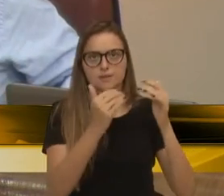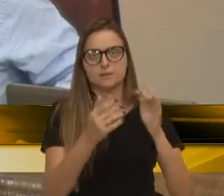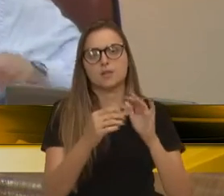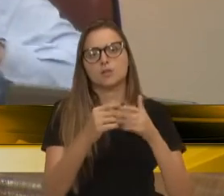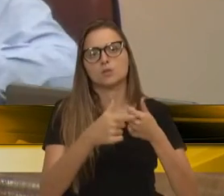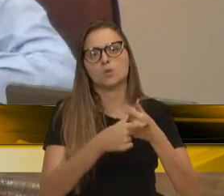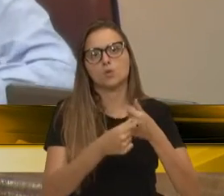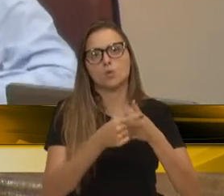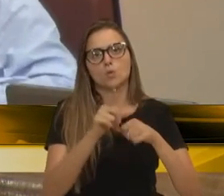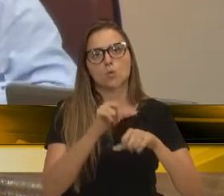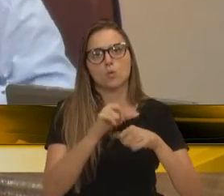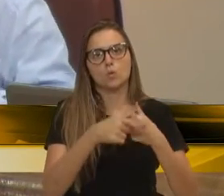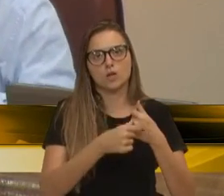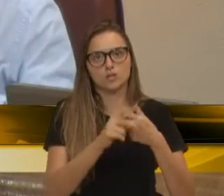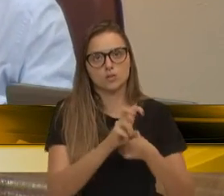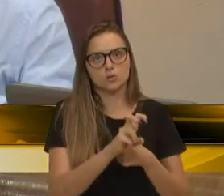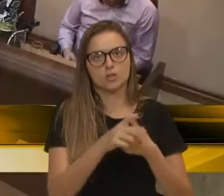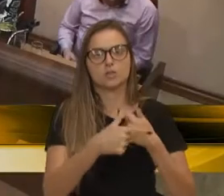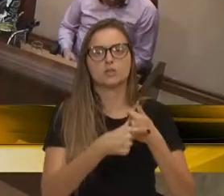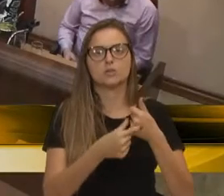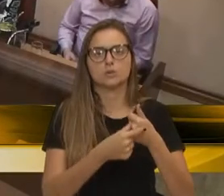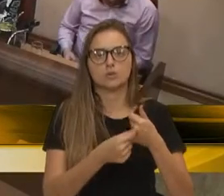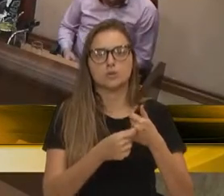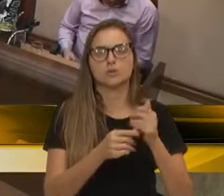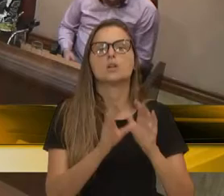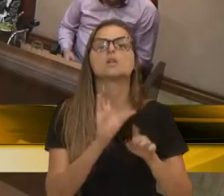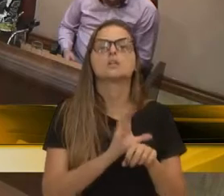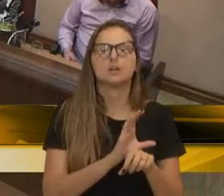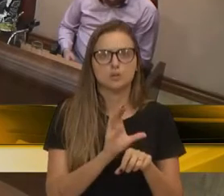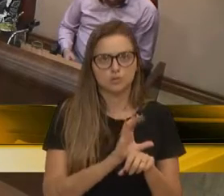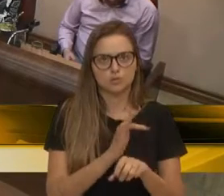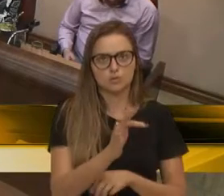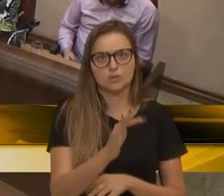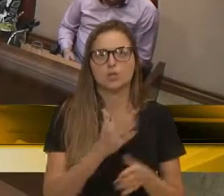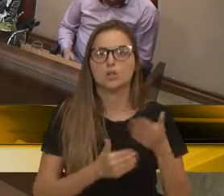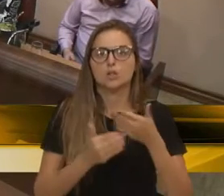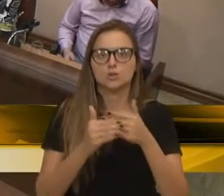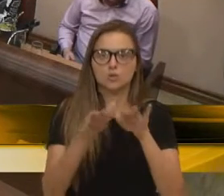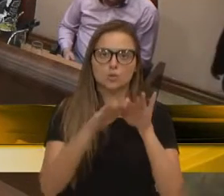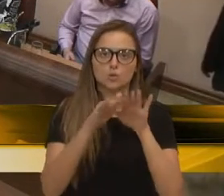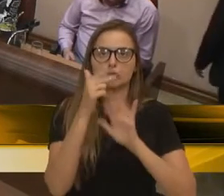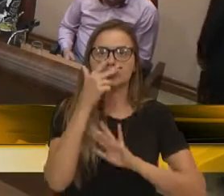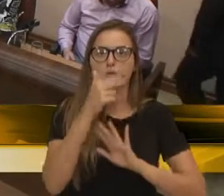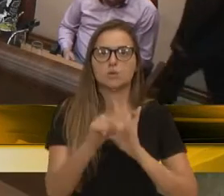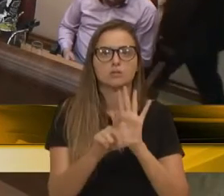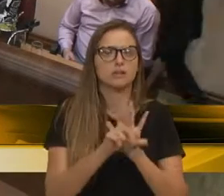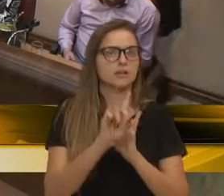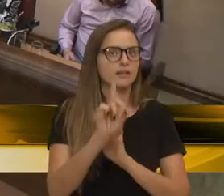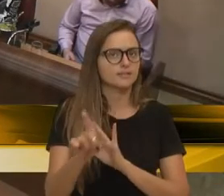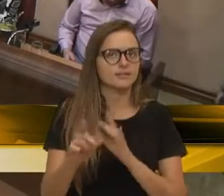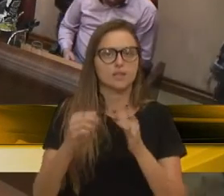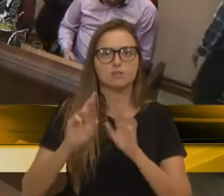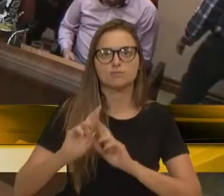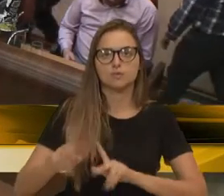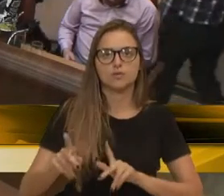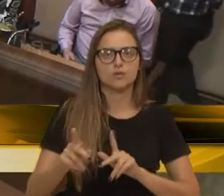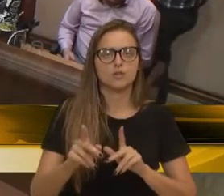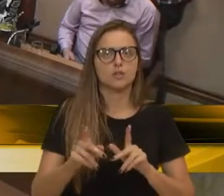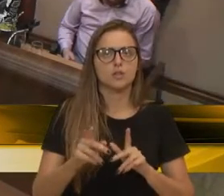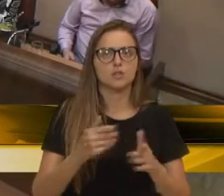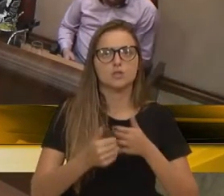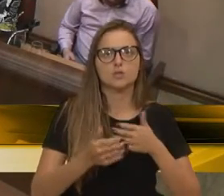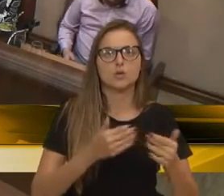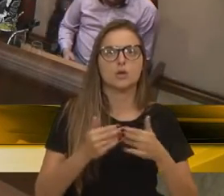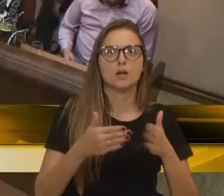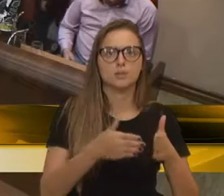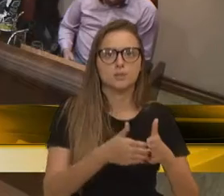esclarece artigo 5º da constituição federal todos são iguais perante a lei sem distinção de qualquer natureza garantindo se